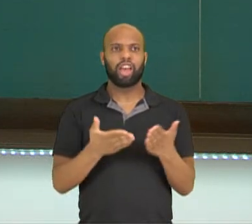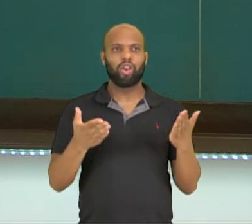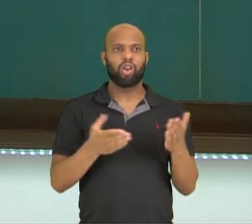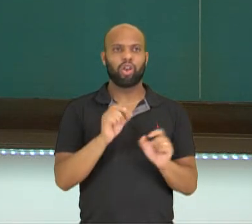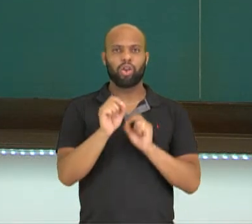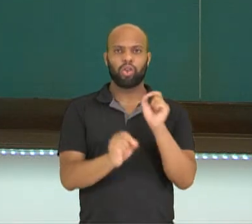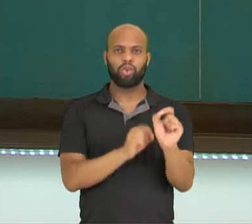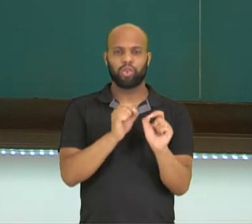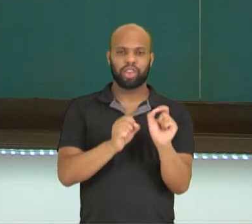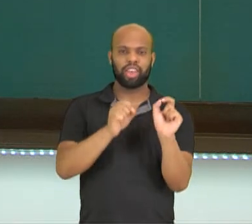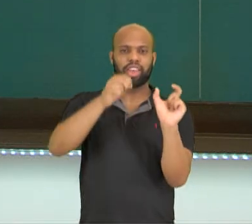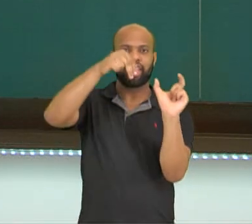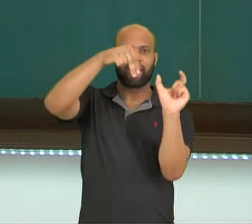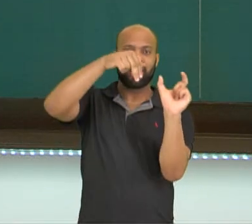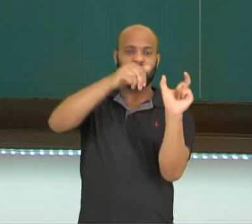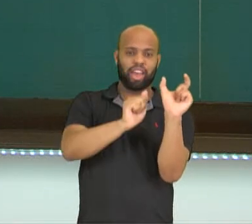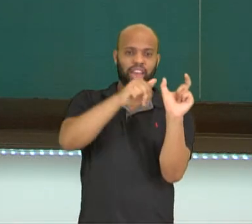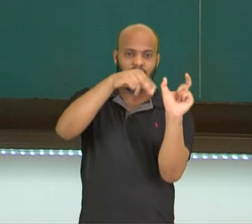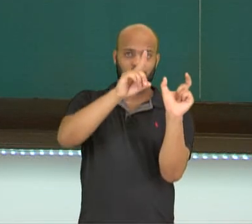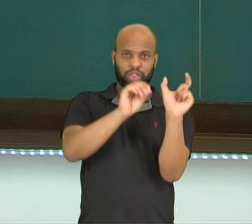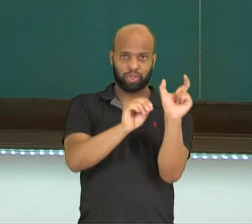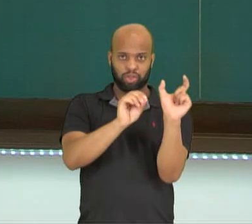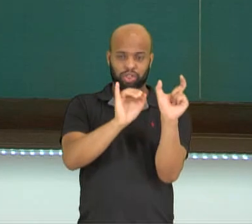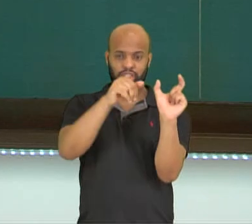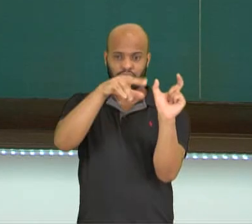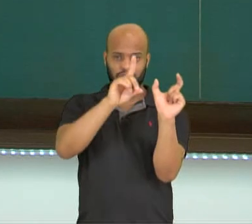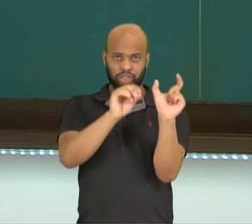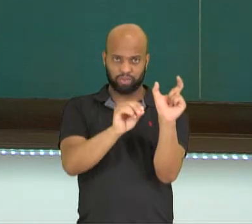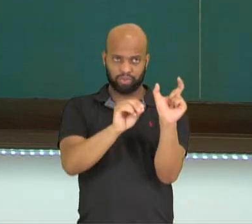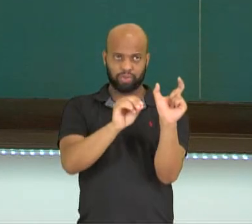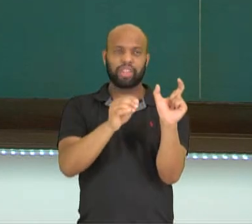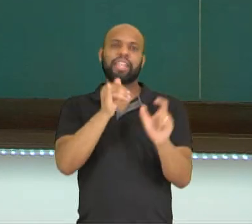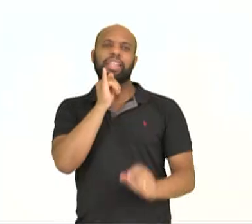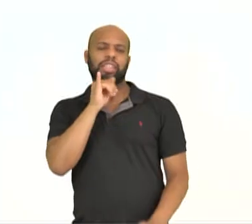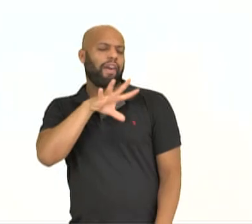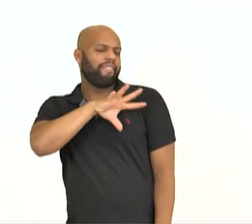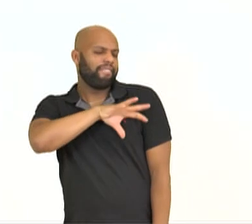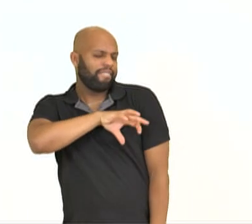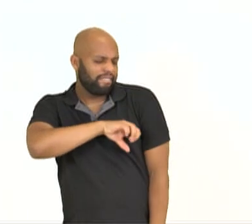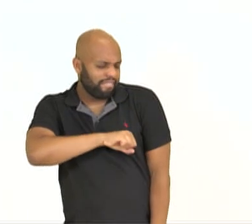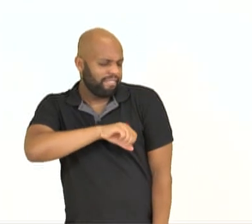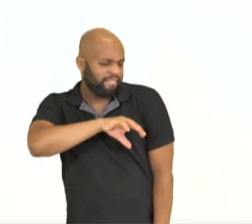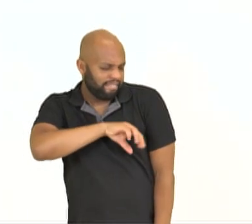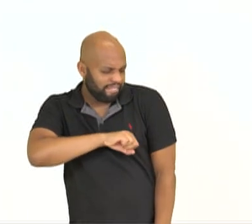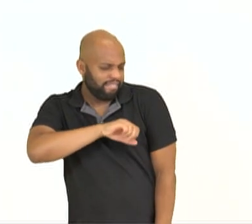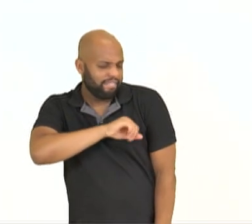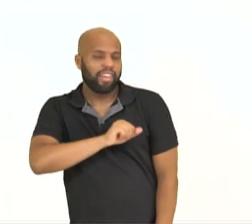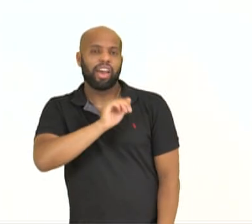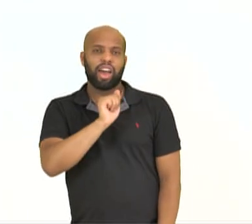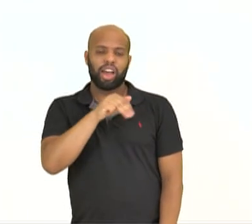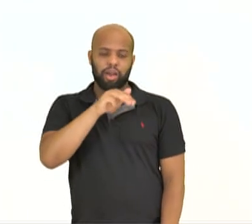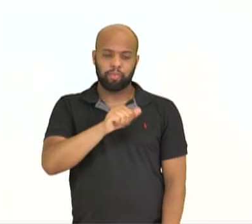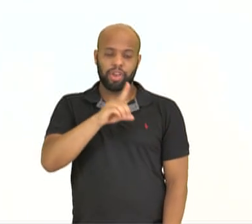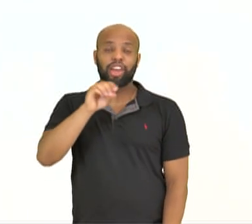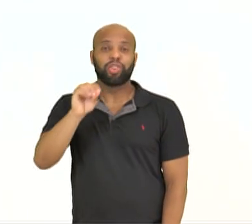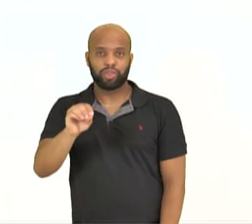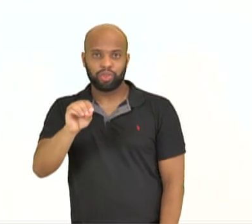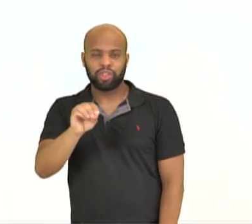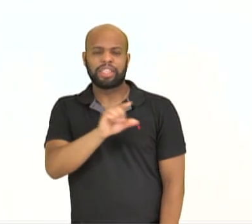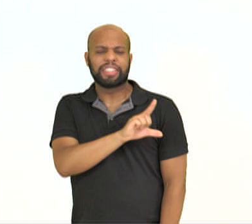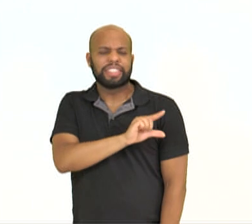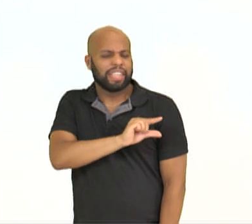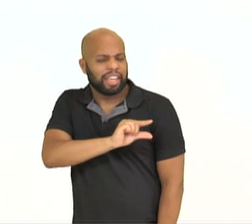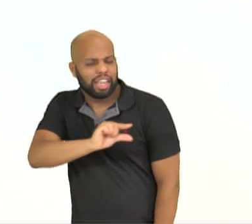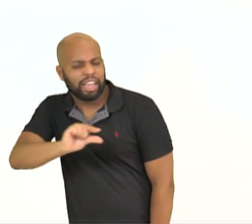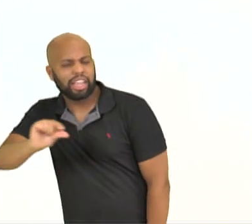Gerúndio, terminados em ando, endo e indo. Olha aqui, ó. Amando, vivendo, saindo.